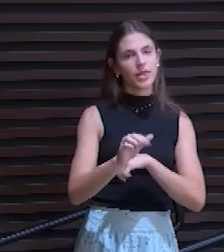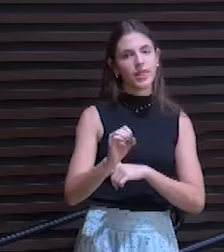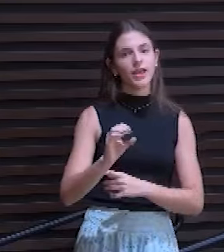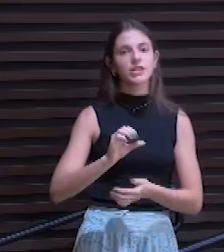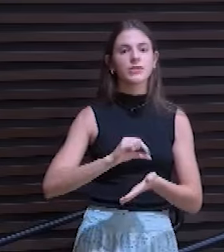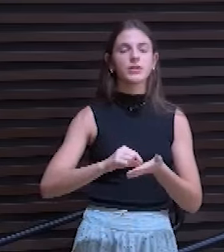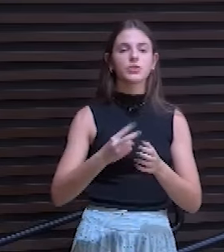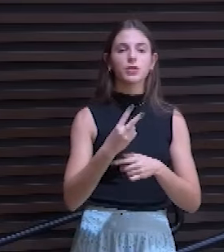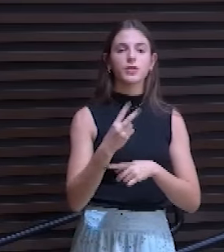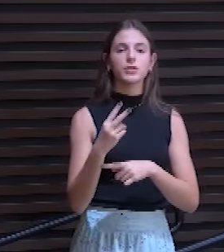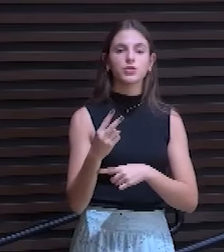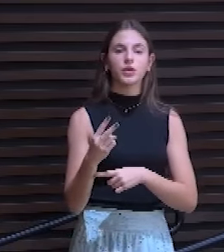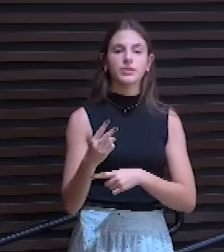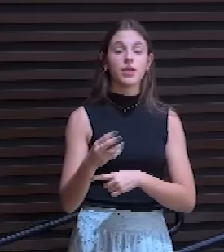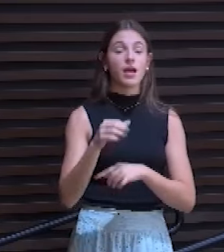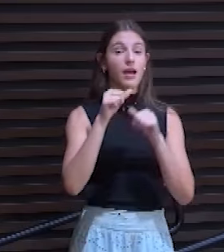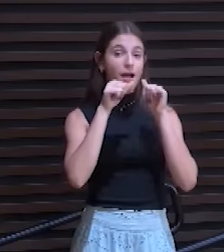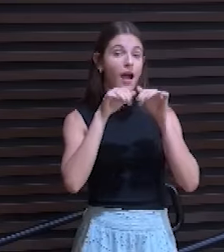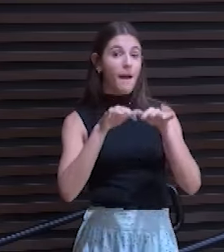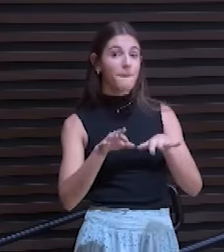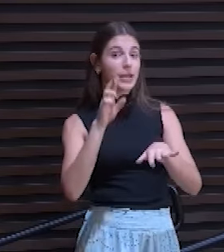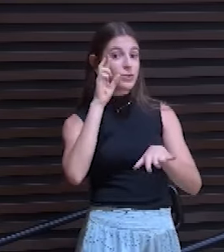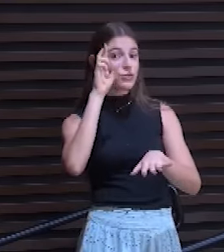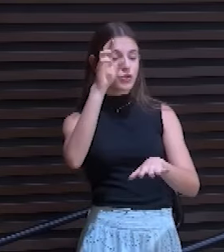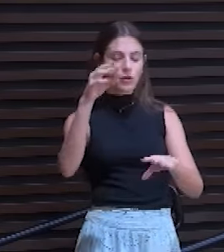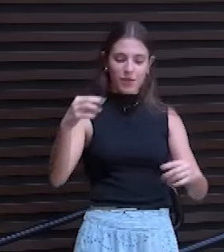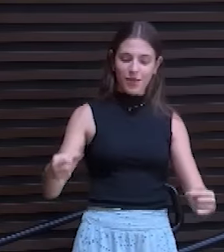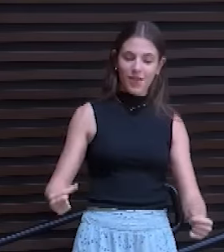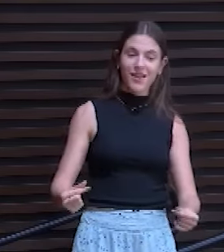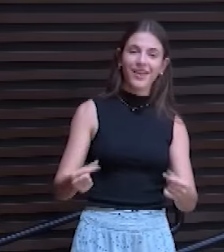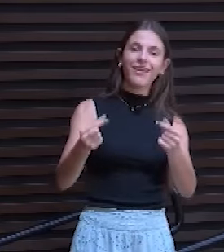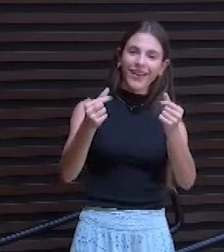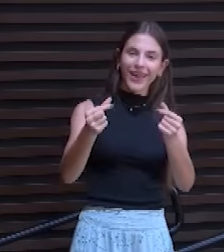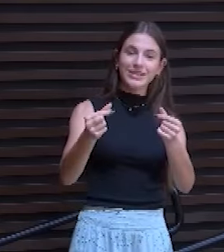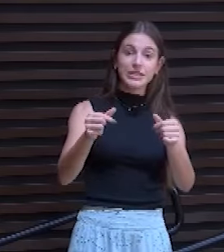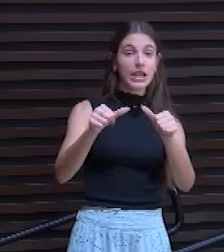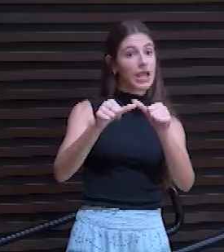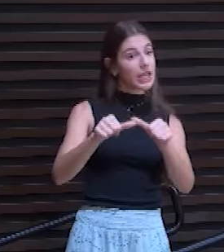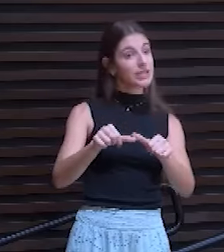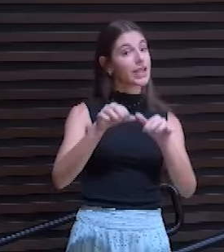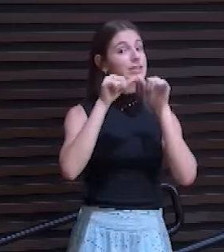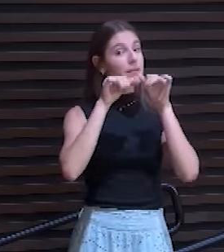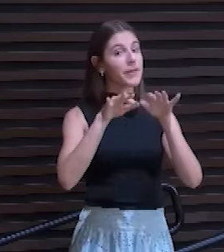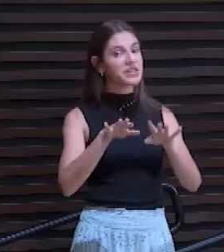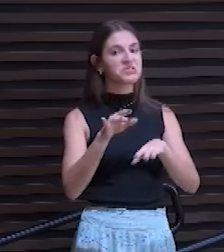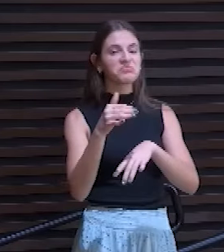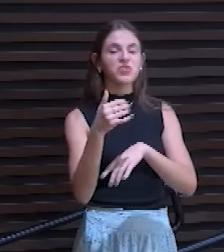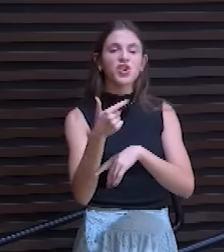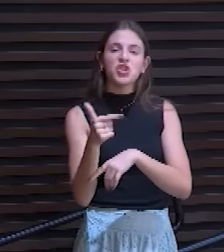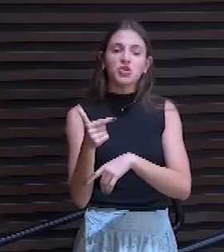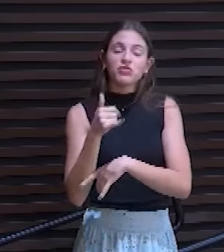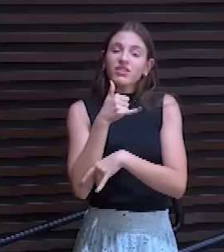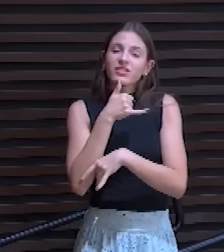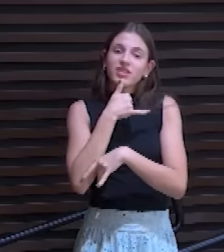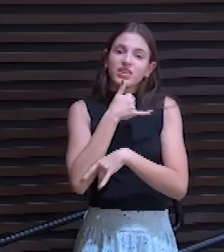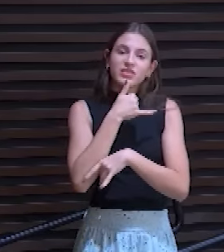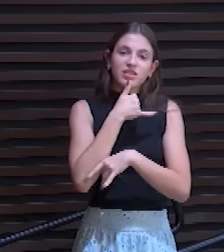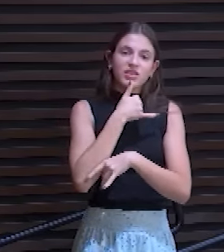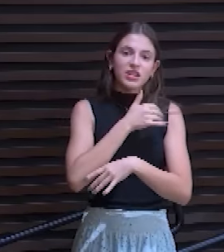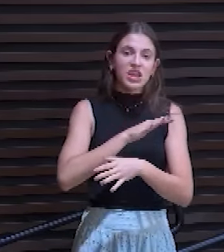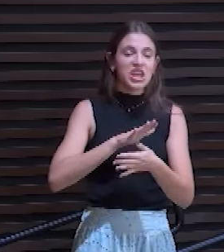a bênção do Senhor enriquece, e com essa bênção não traz desgosto e não